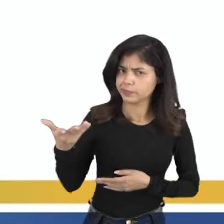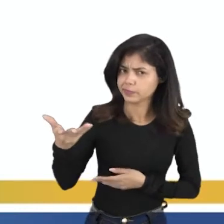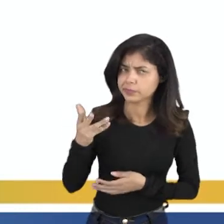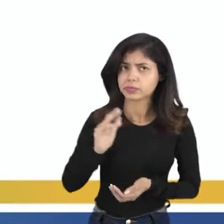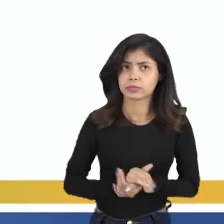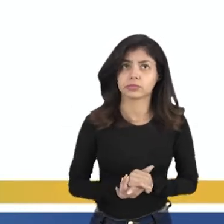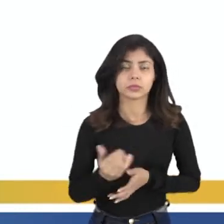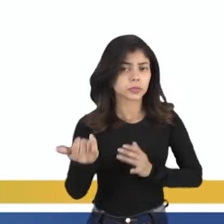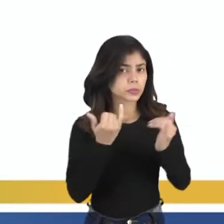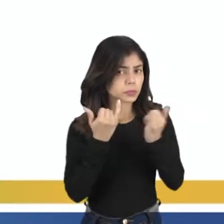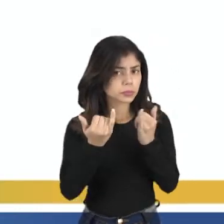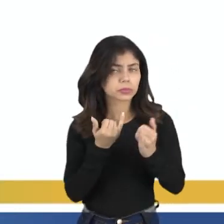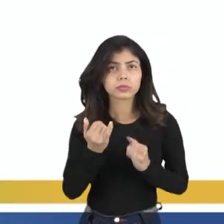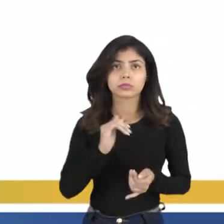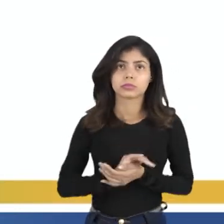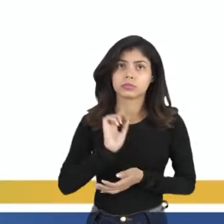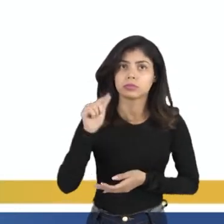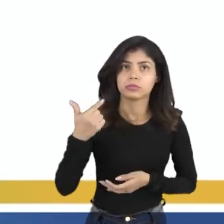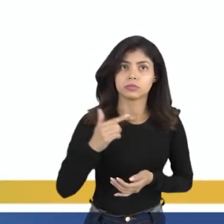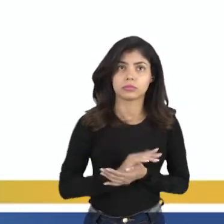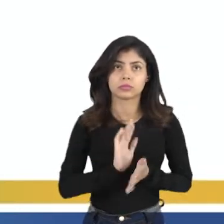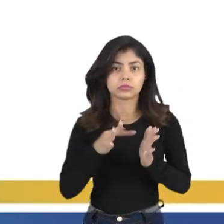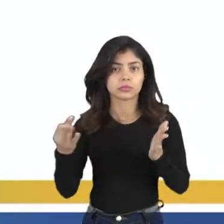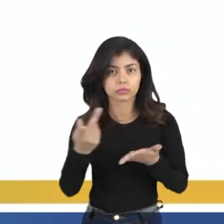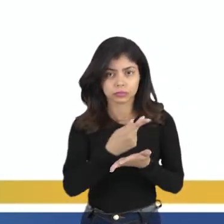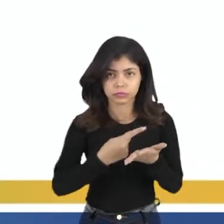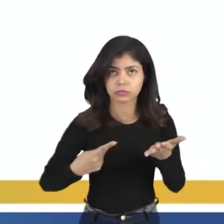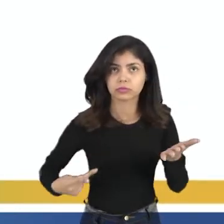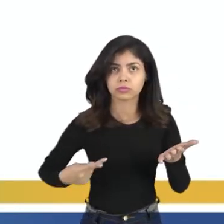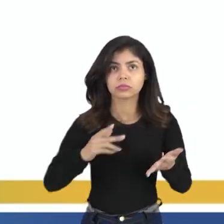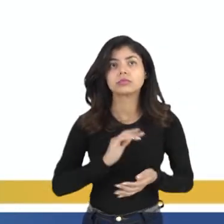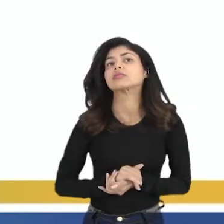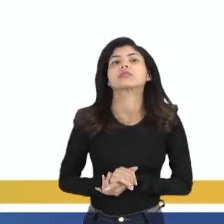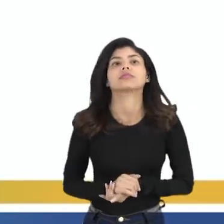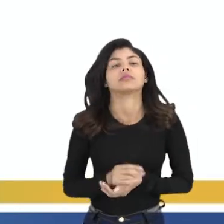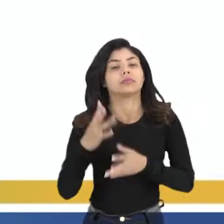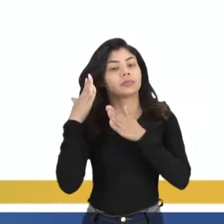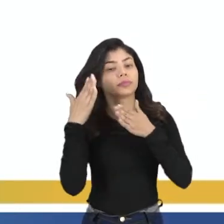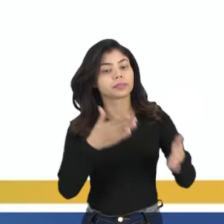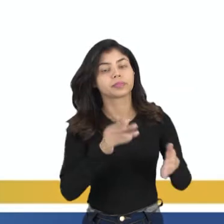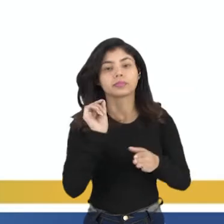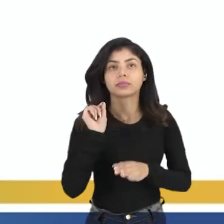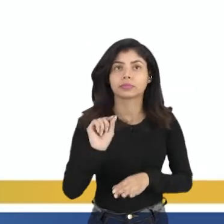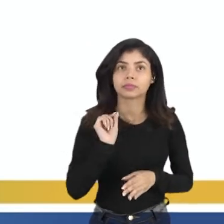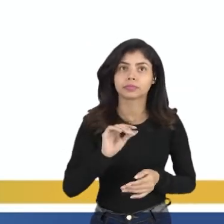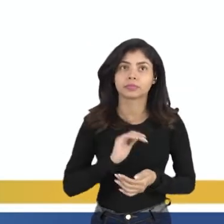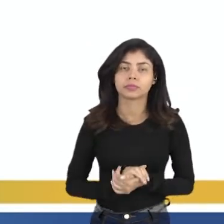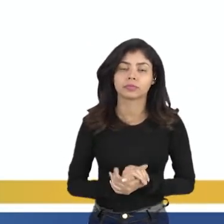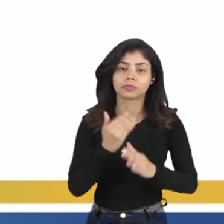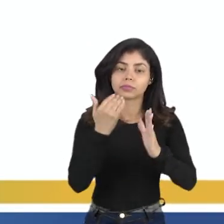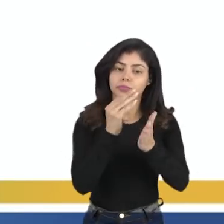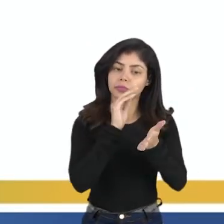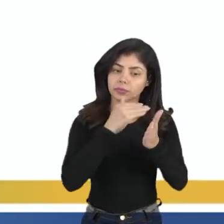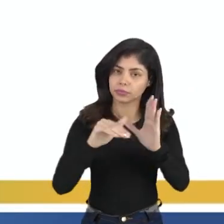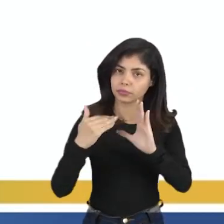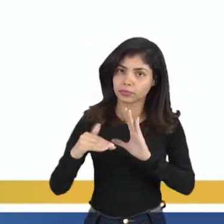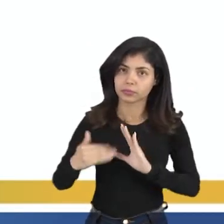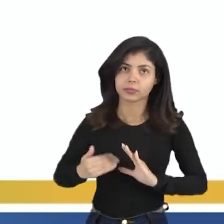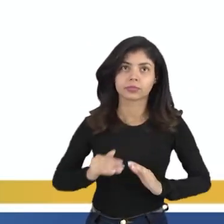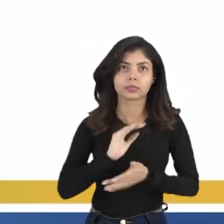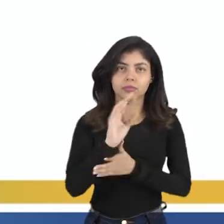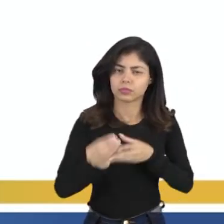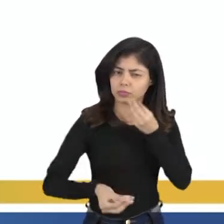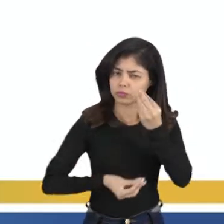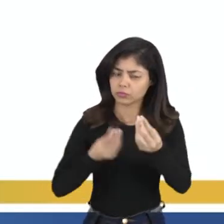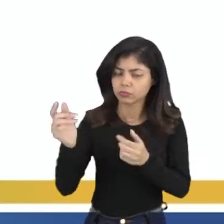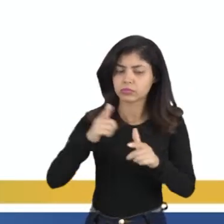aqui em informações. Depois nós vamos ter a função poética, que o foco dele é na mensagem, ou seja,